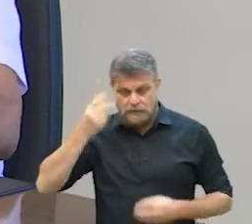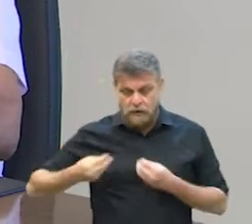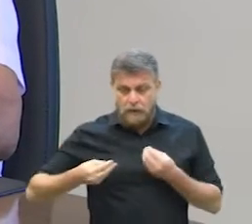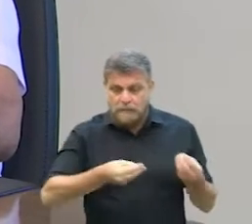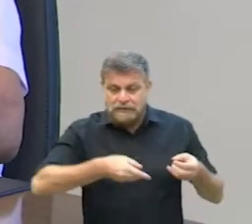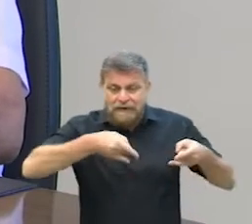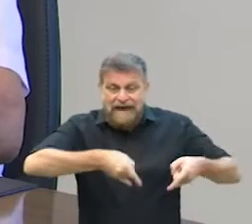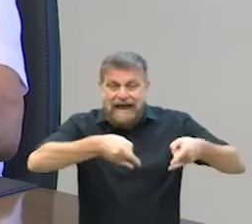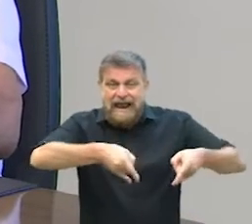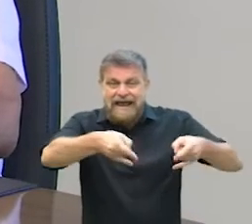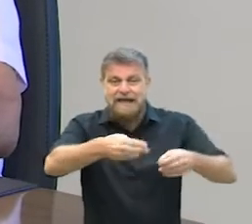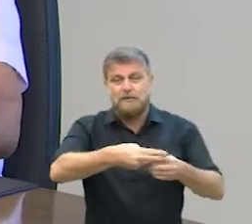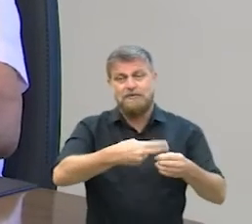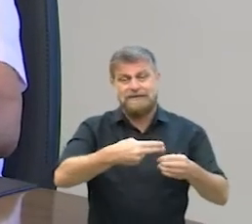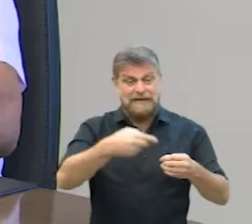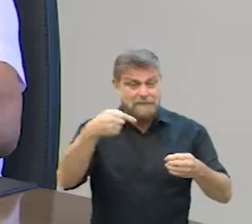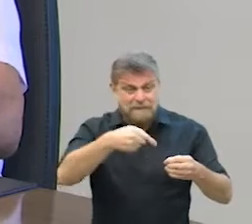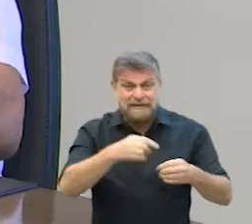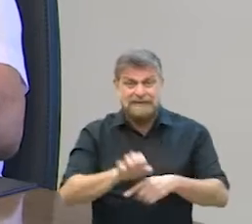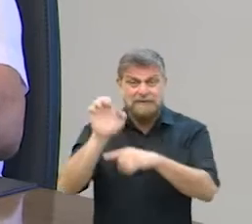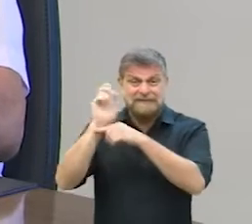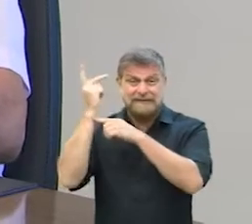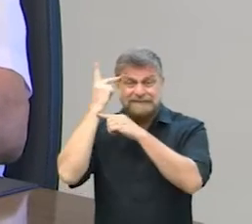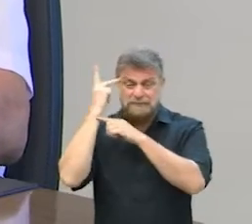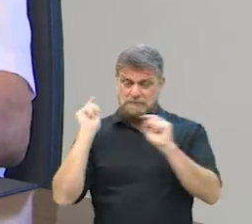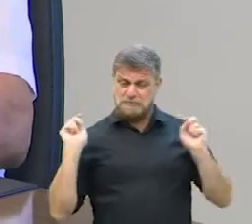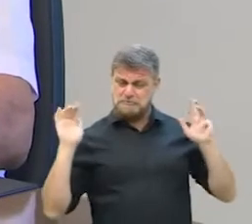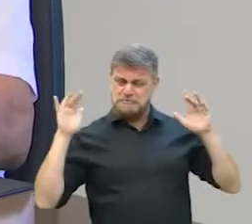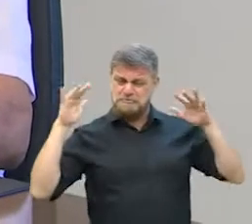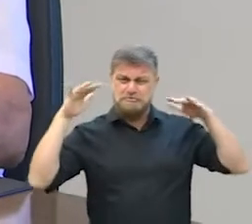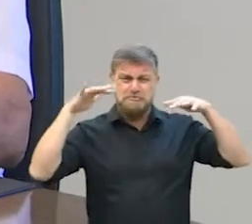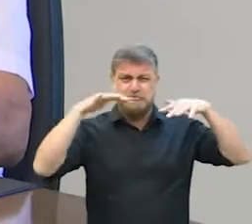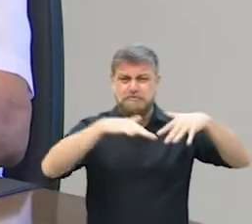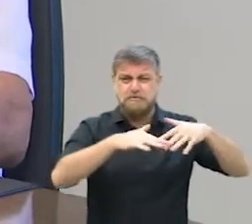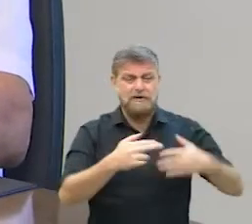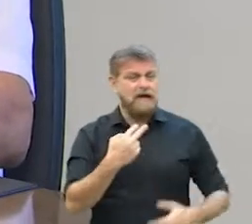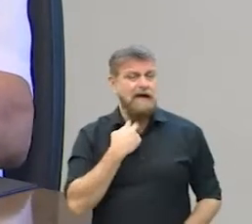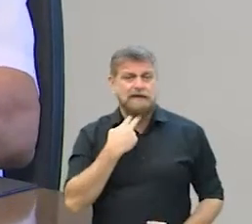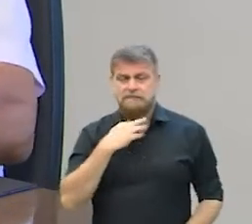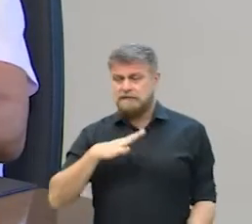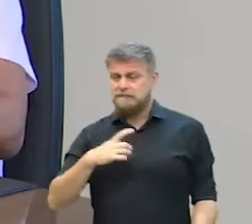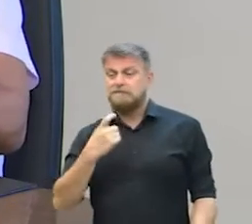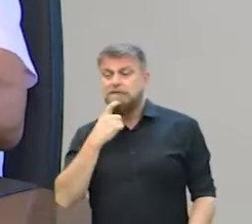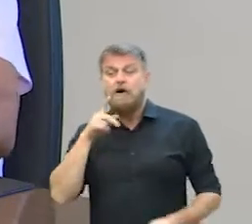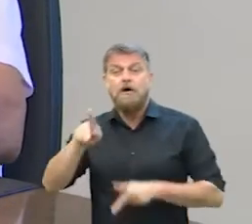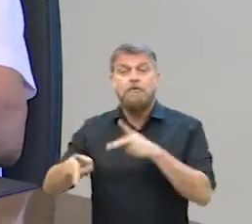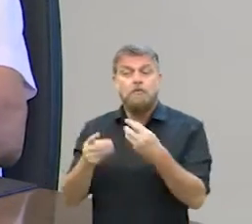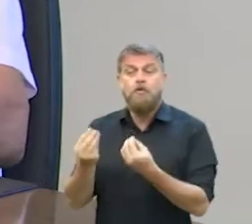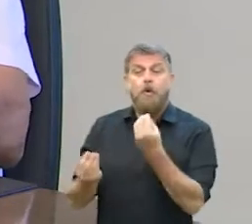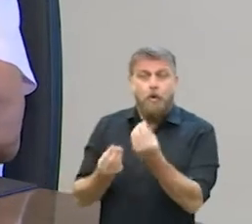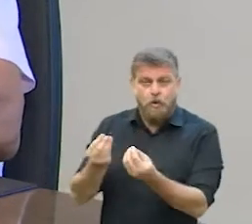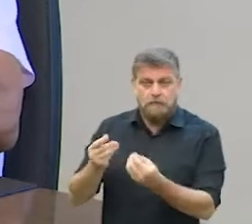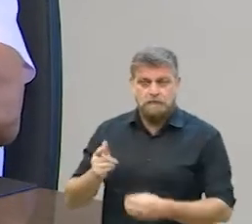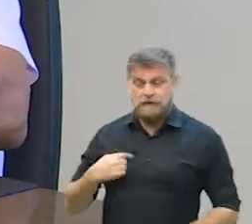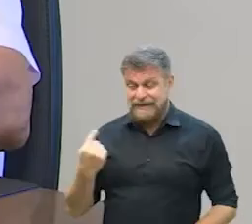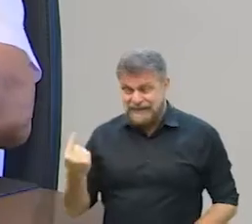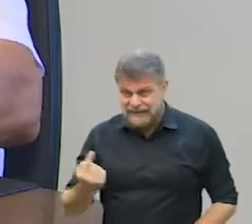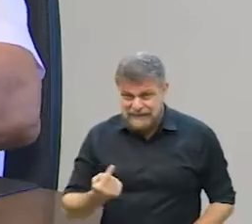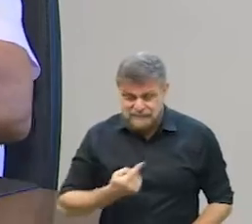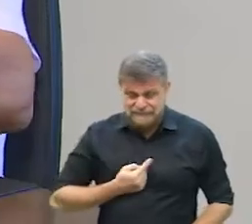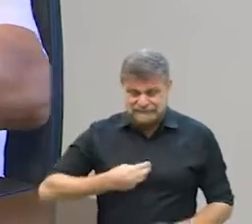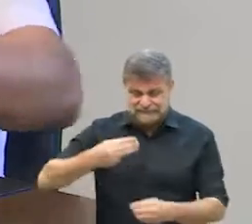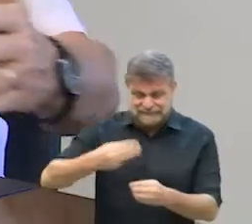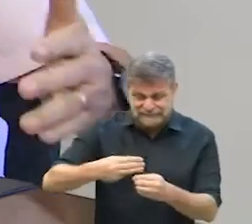destinado esses leitos para a Unicamp, mas a Unicamp ela atende o estado de São Paulo inteiro. E aí não atende Campinas, então, e